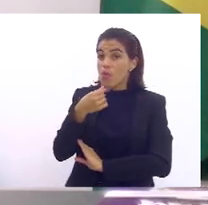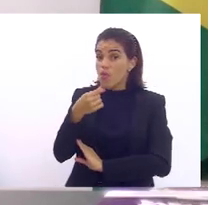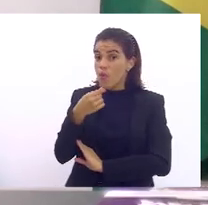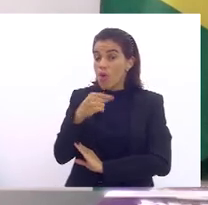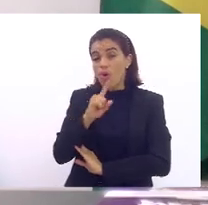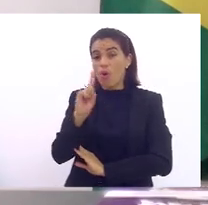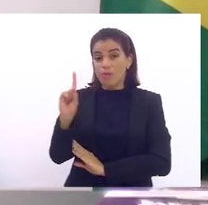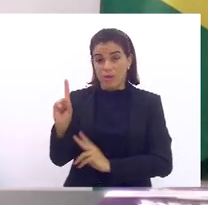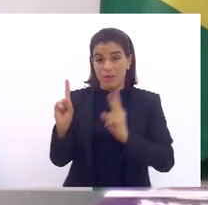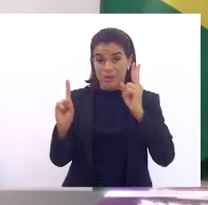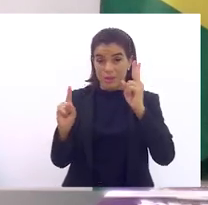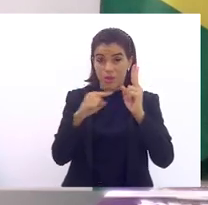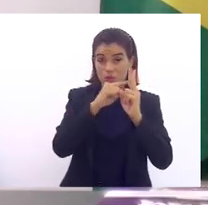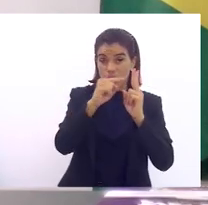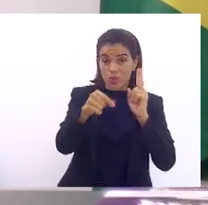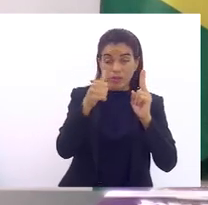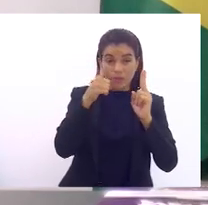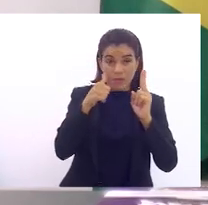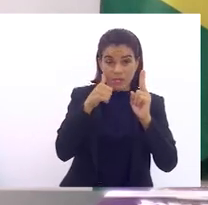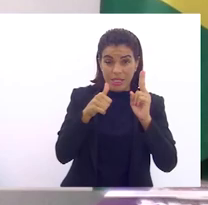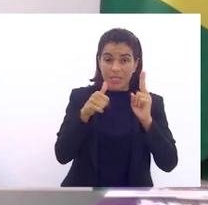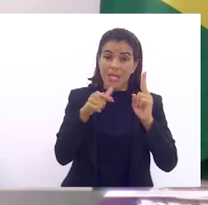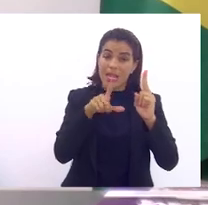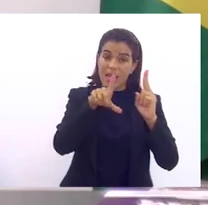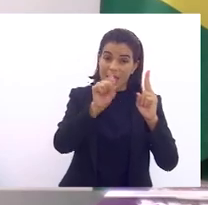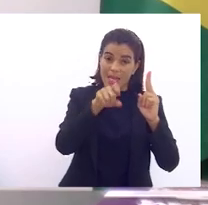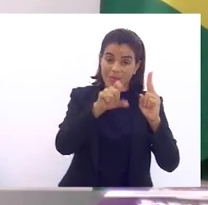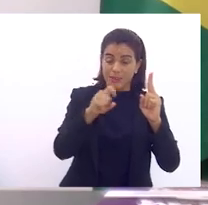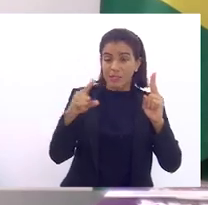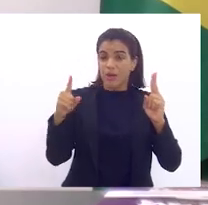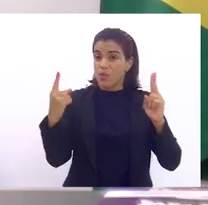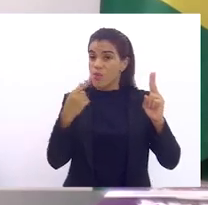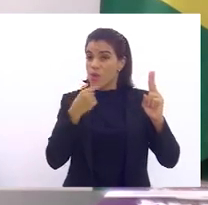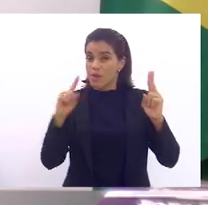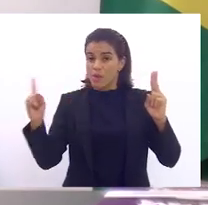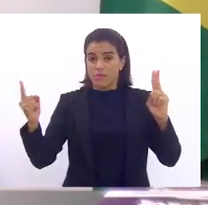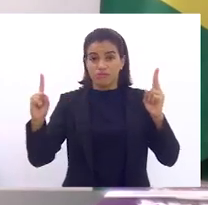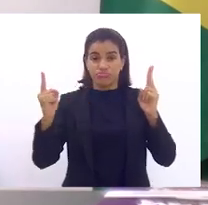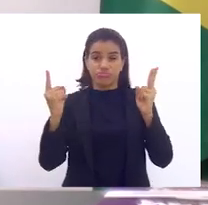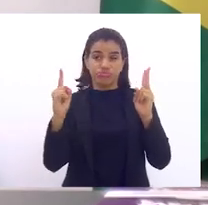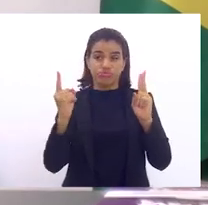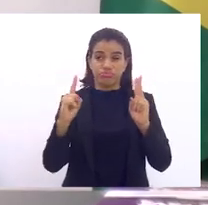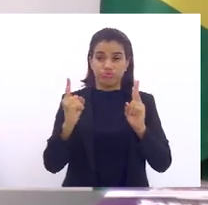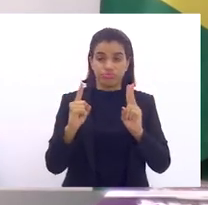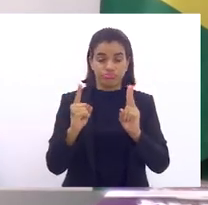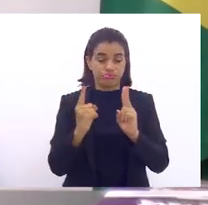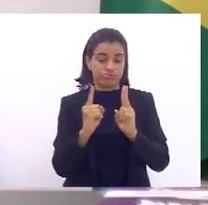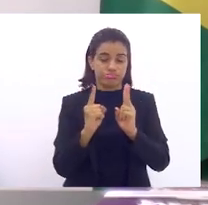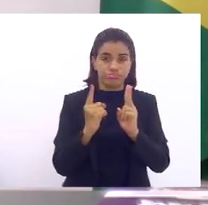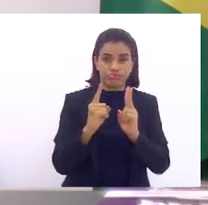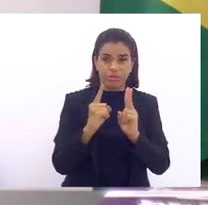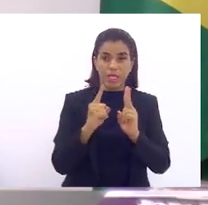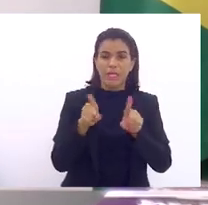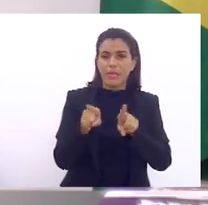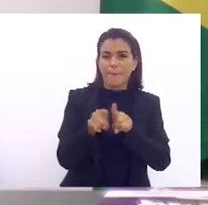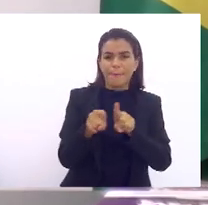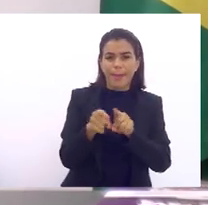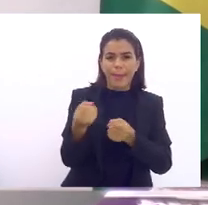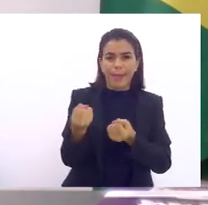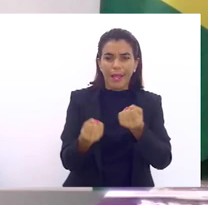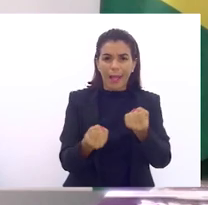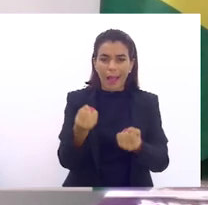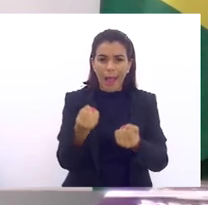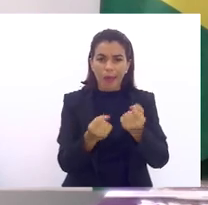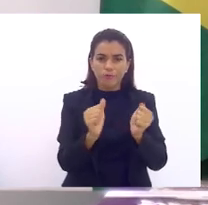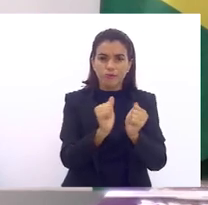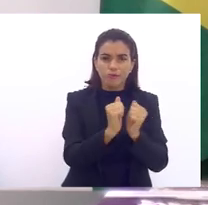meninas uma afetivas um casal duas meninas da rua ele abordou mulheres que estavam dentro de carros eh com